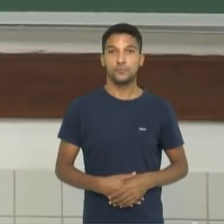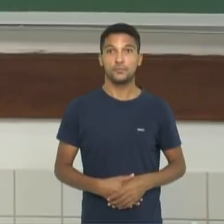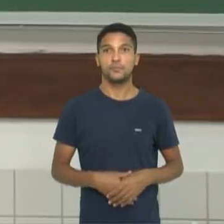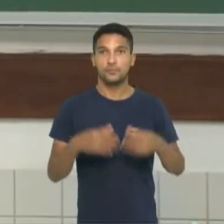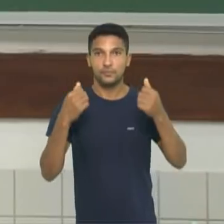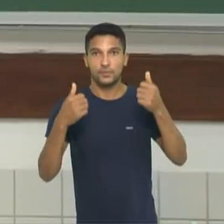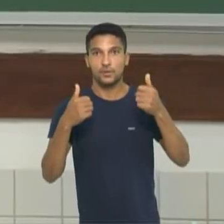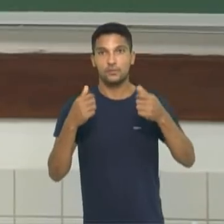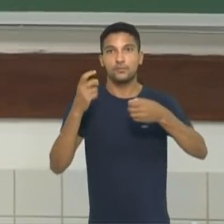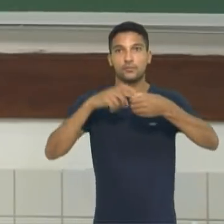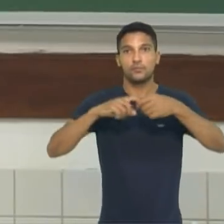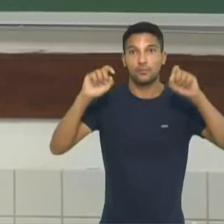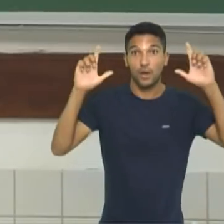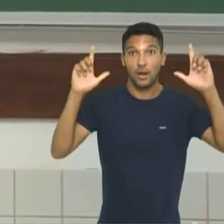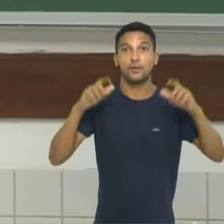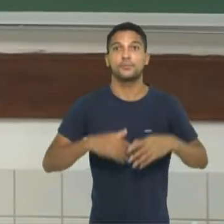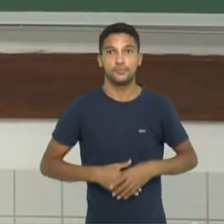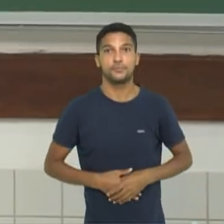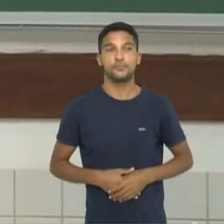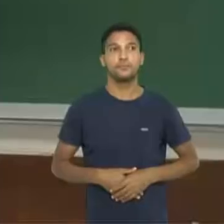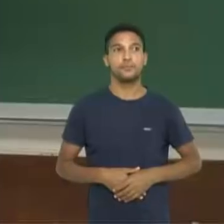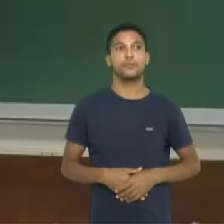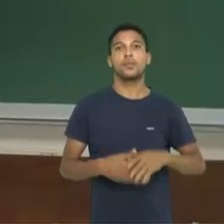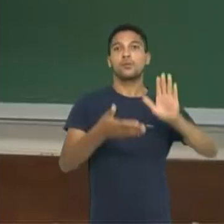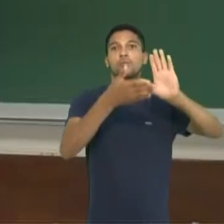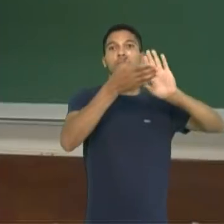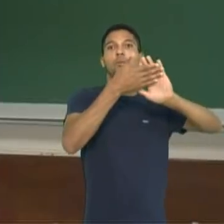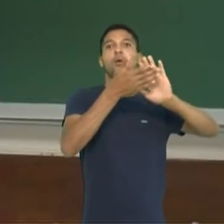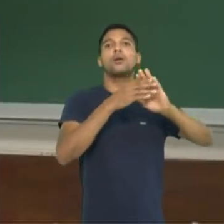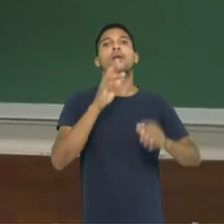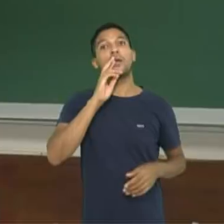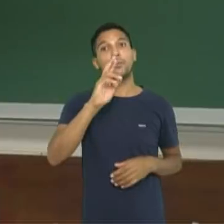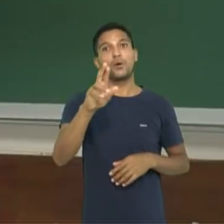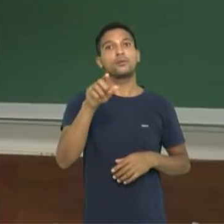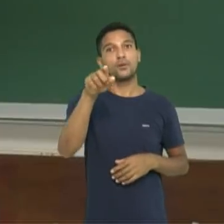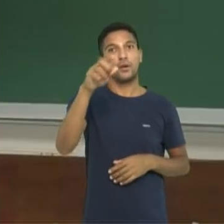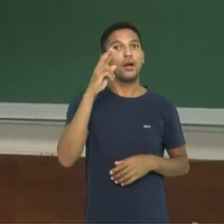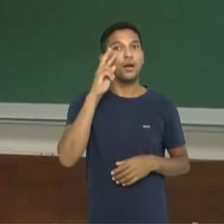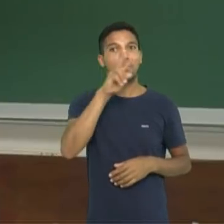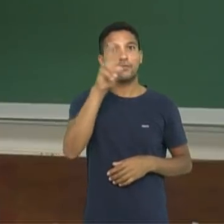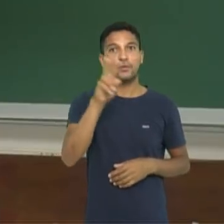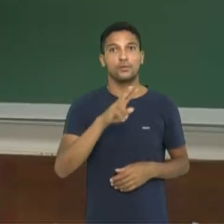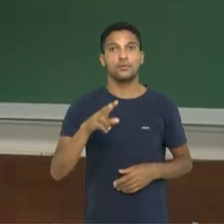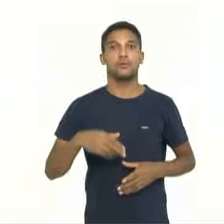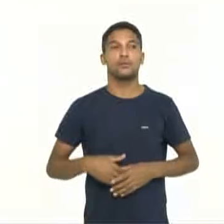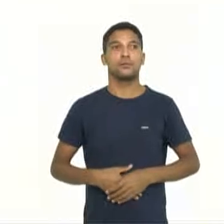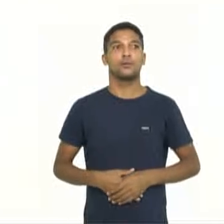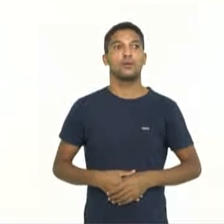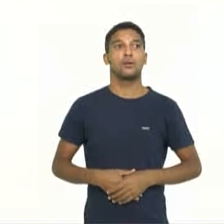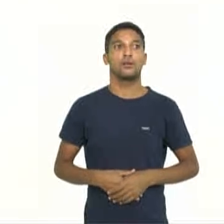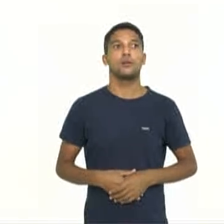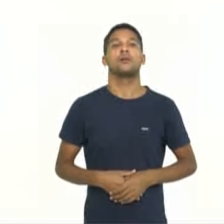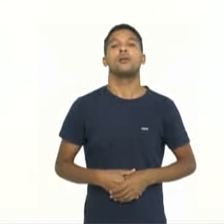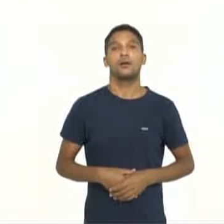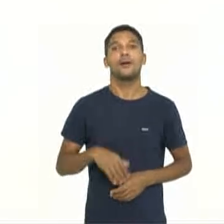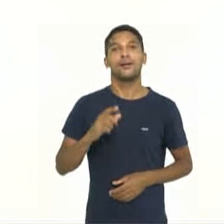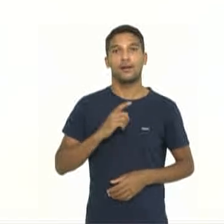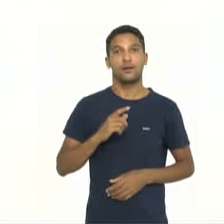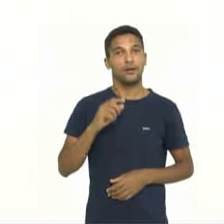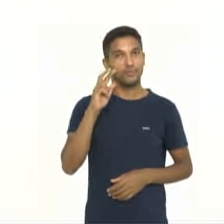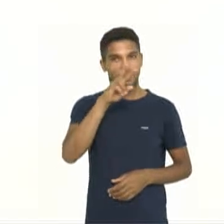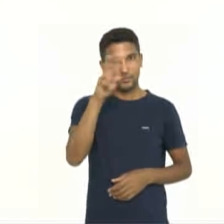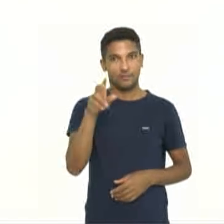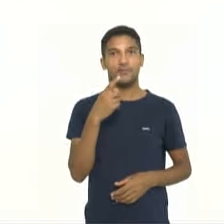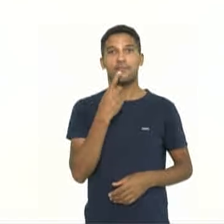E aí, galera, retornando então, uma proposta de resposta seria, né, dizer que há uma alerta sobre